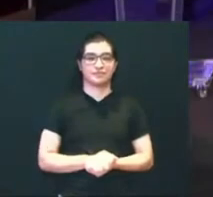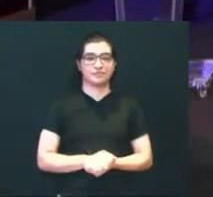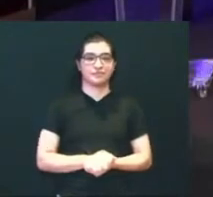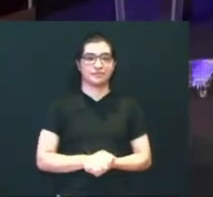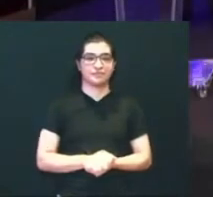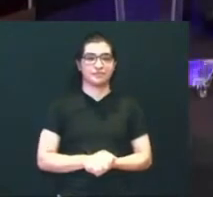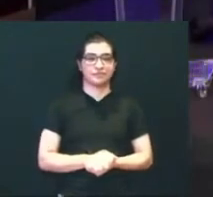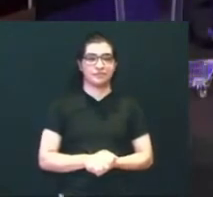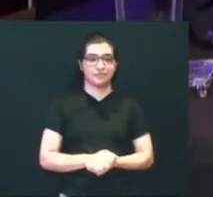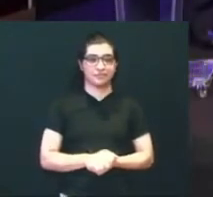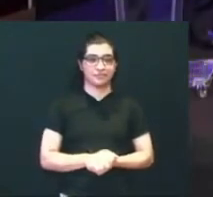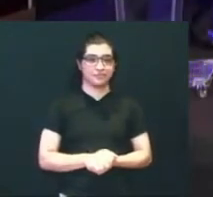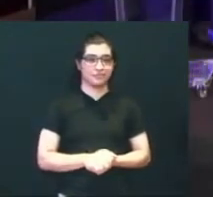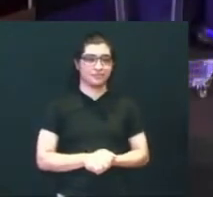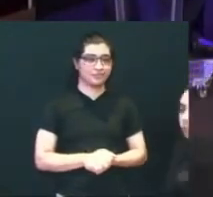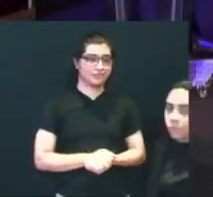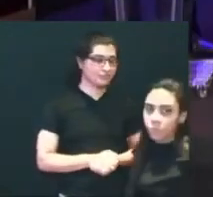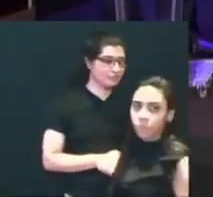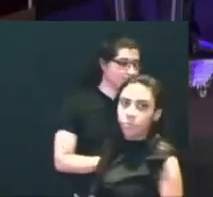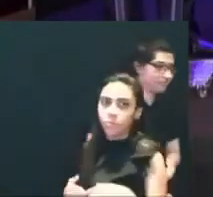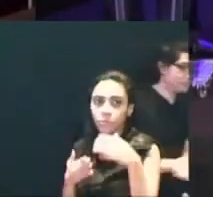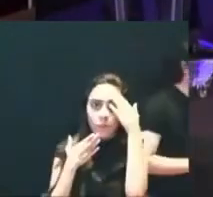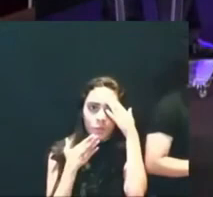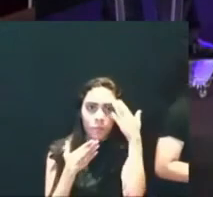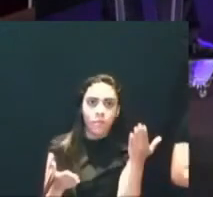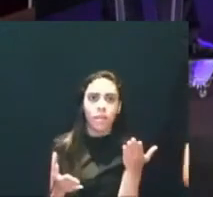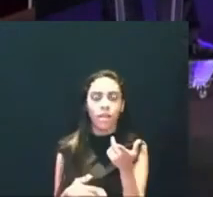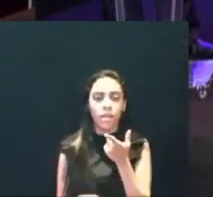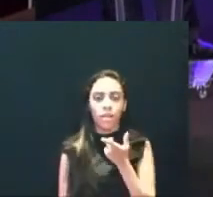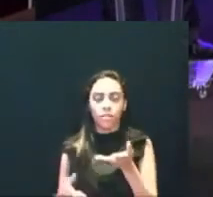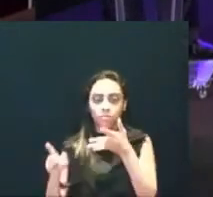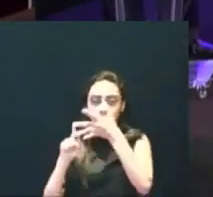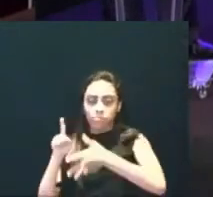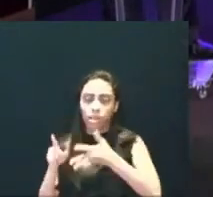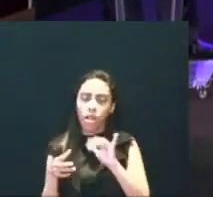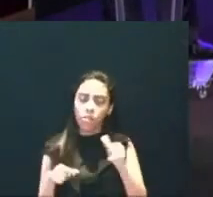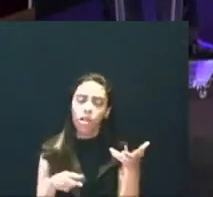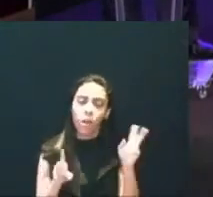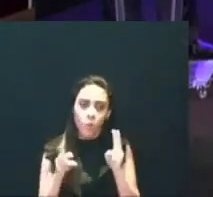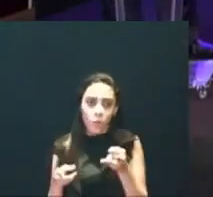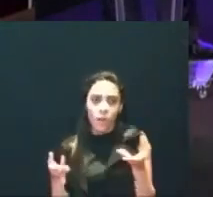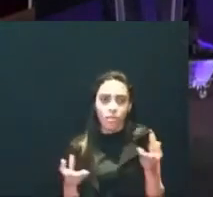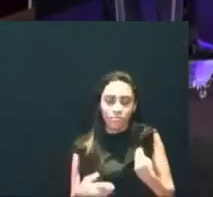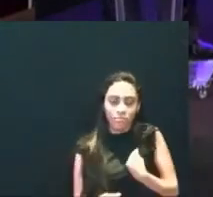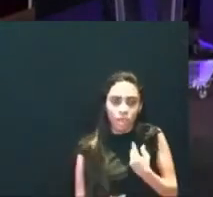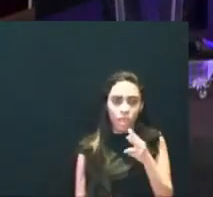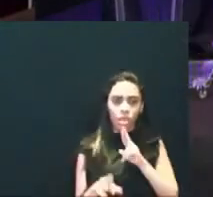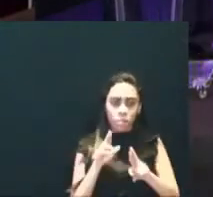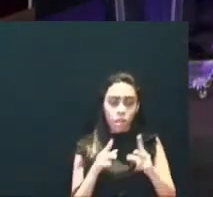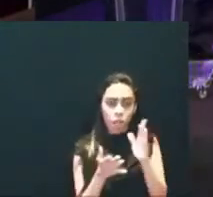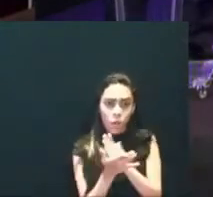Agradecer ao Dr. Emerson tanto conhecimento compartilhado, e ele vai ficar aqui um pouquinho para